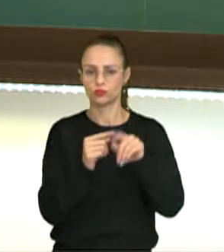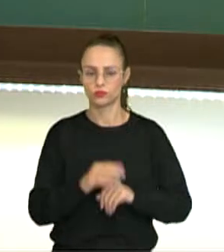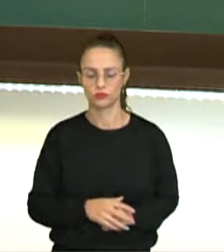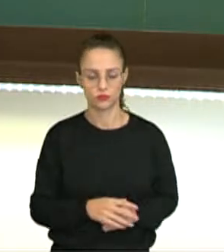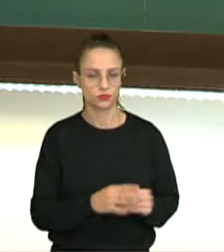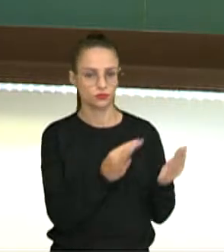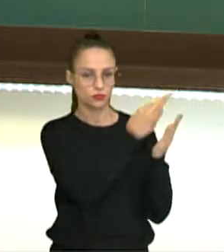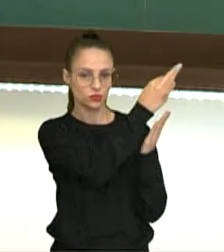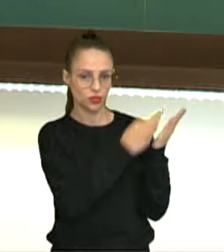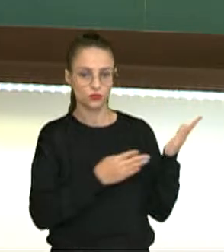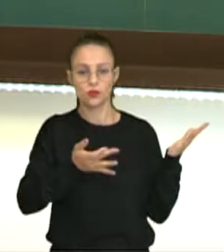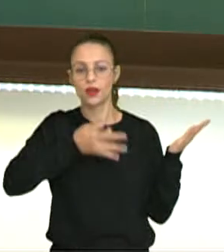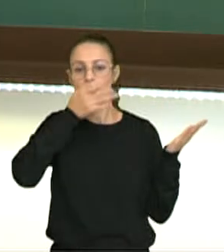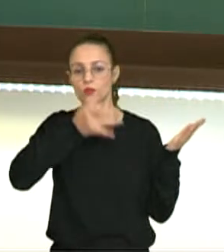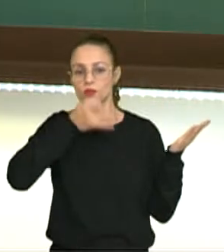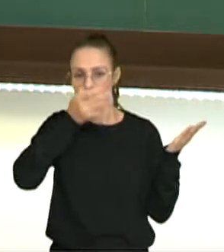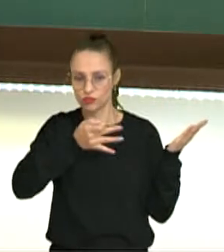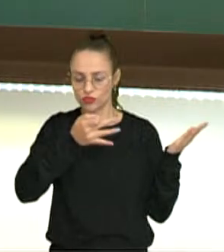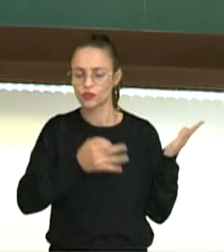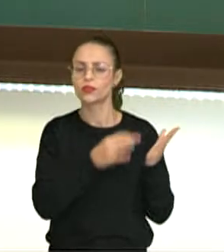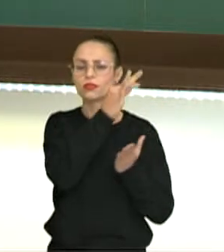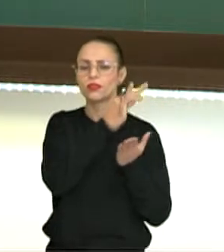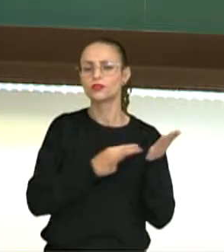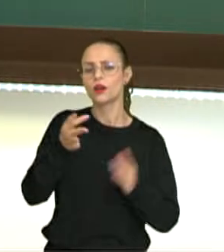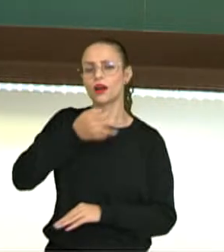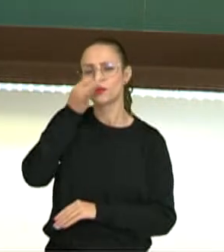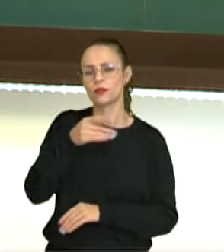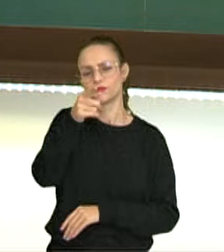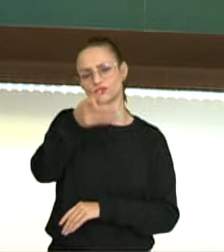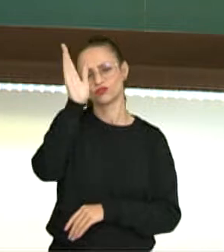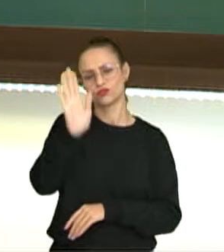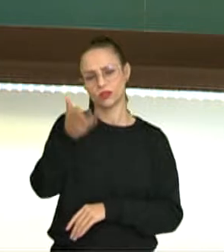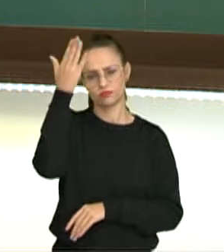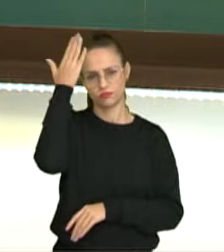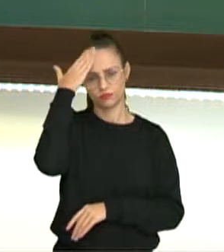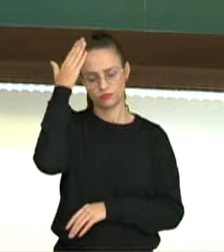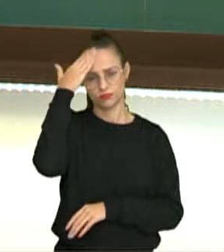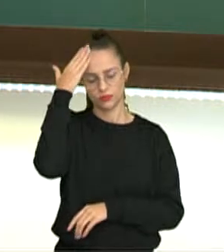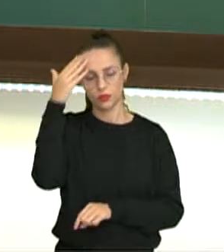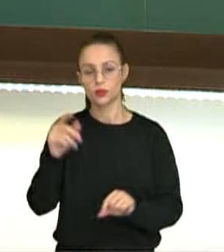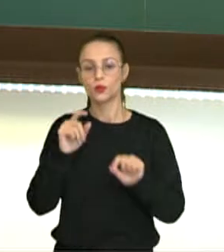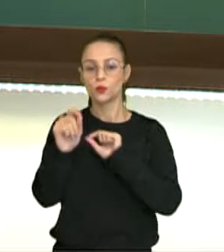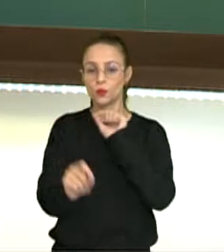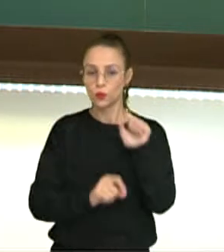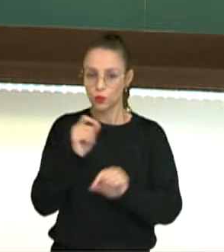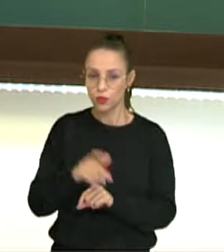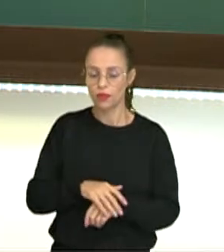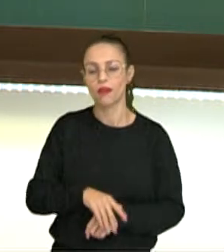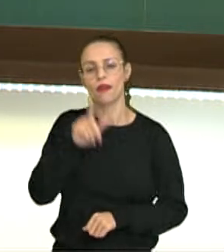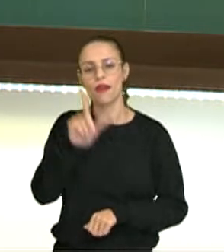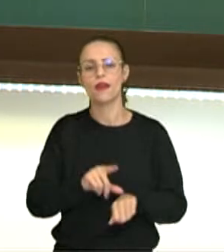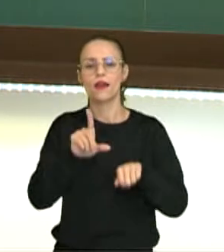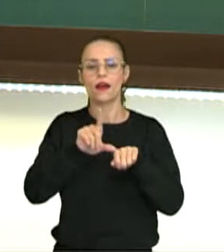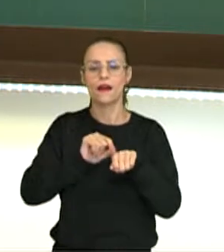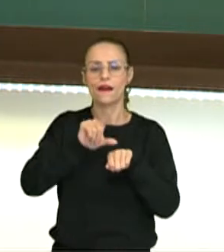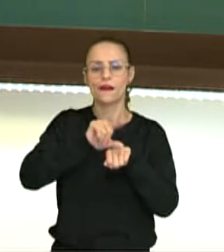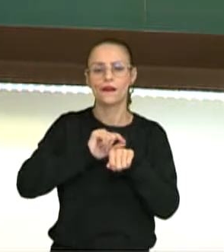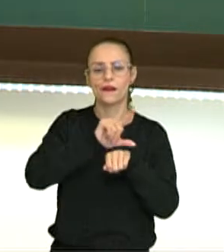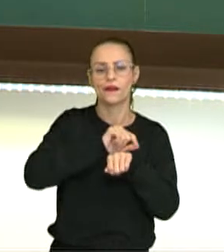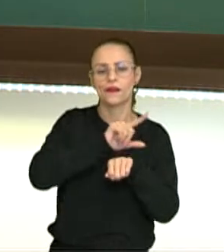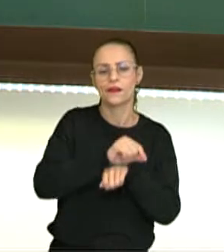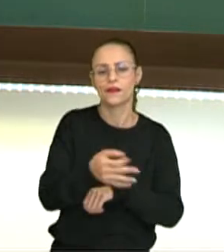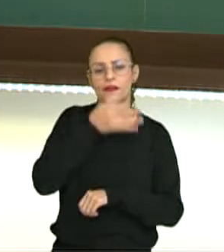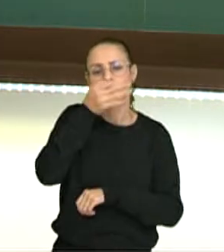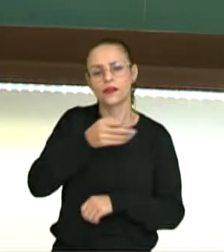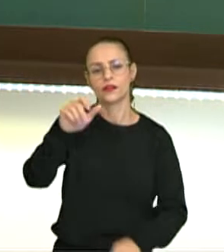Um texto argumentativo. Texto argumentativo você já sabe. Tem o quê? Argumentos, né? Então, vamos